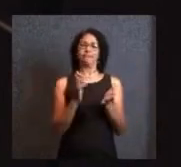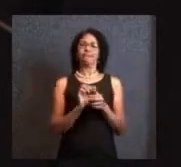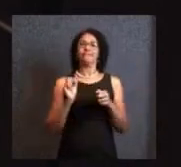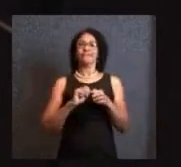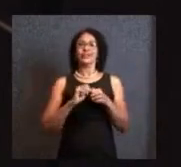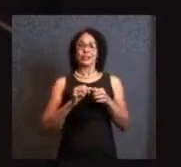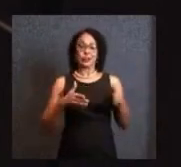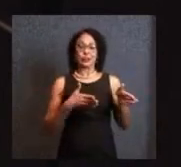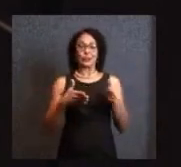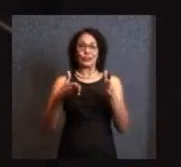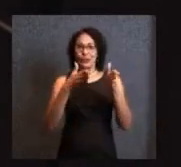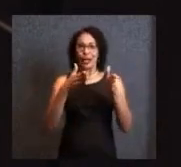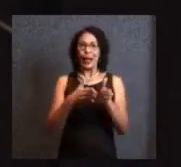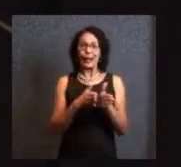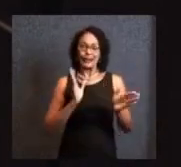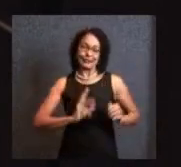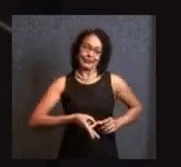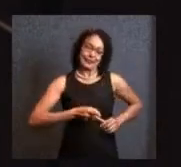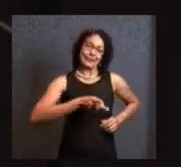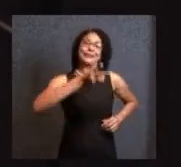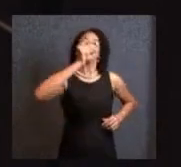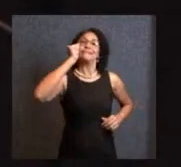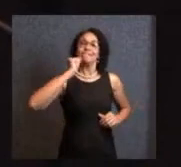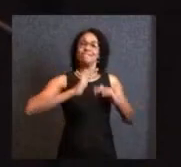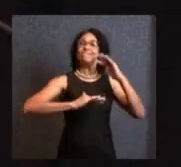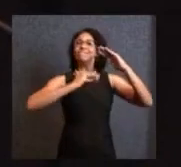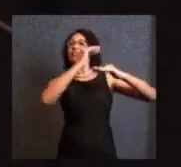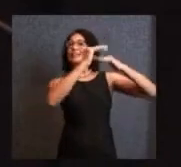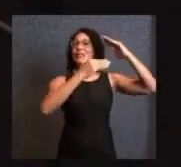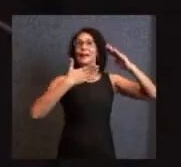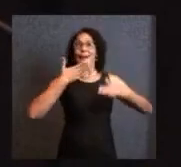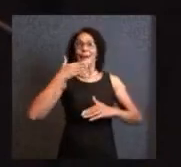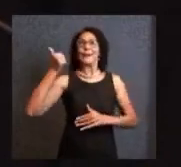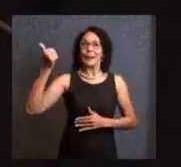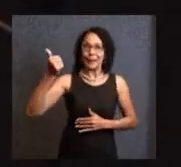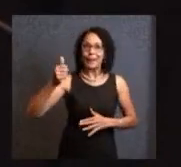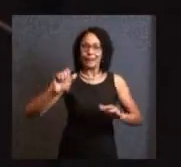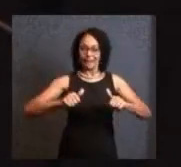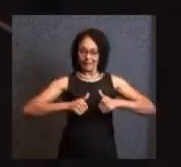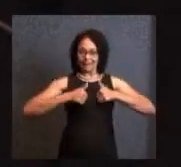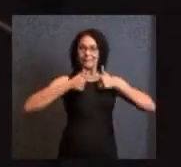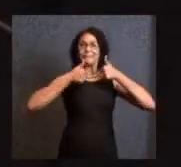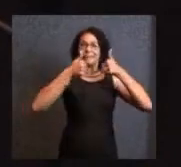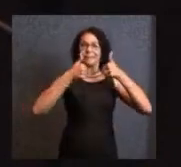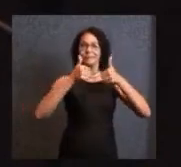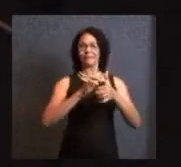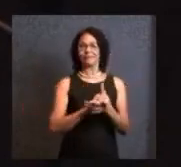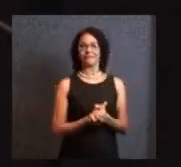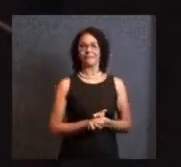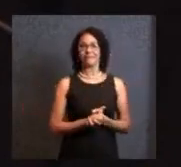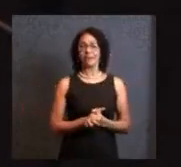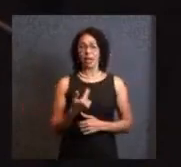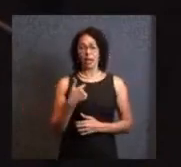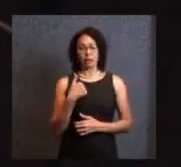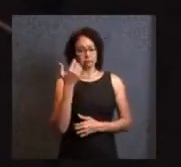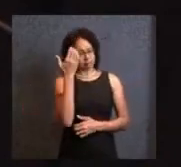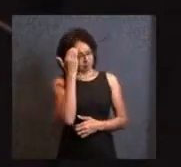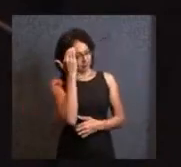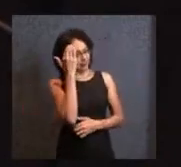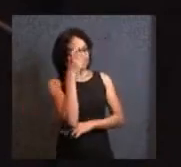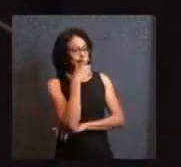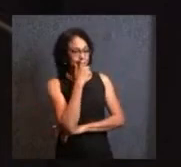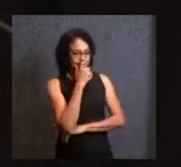esses caminhos nos levem à melhor aprendizagem, a melhores resultados de aprendizagem. Eu entendo que o